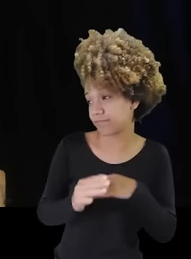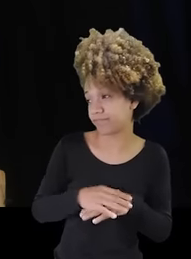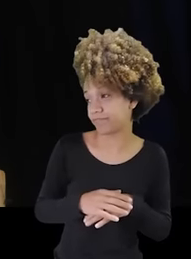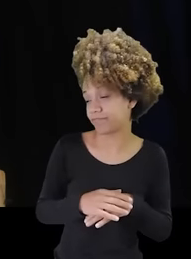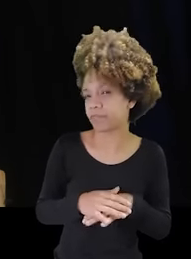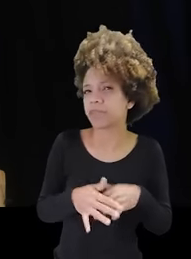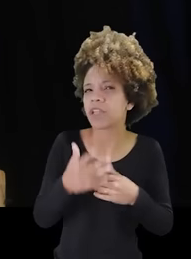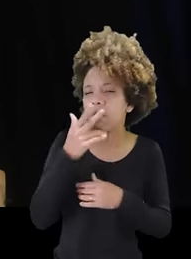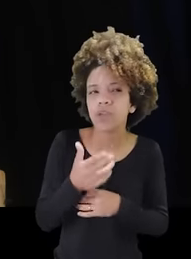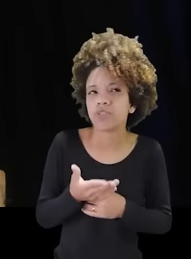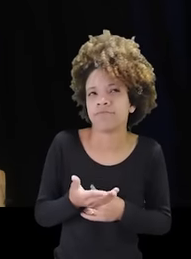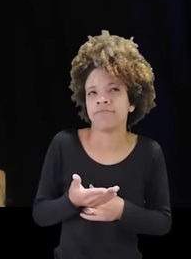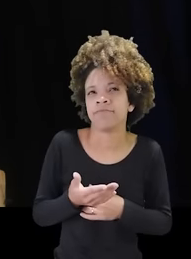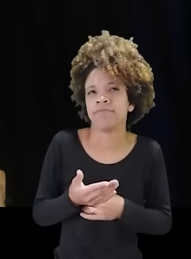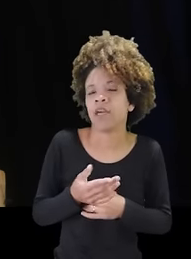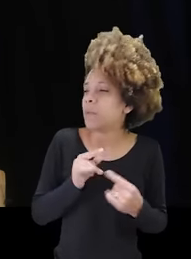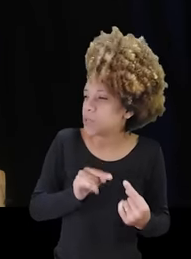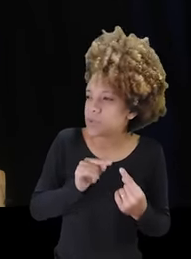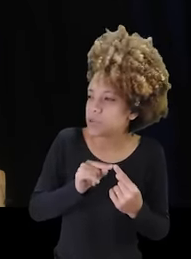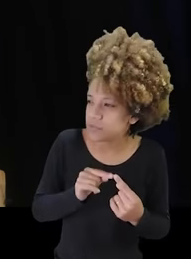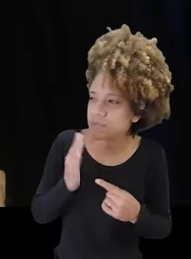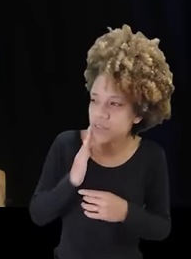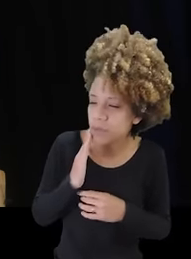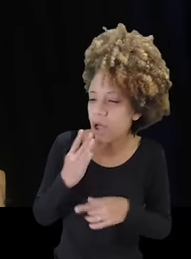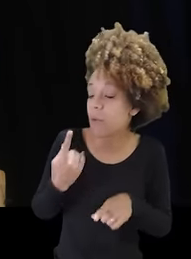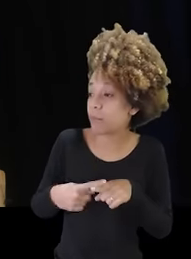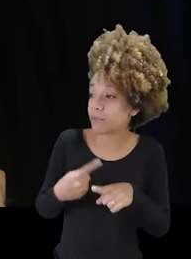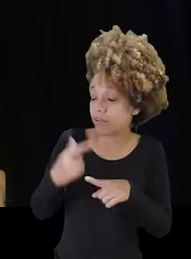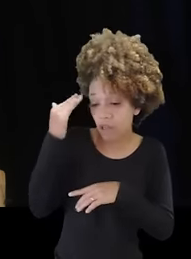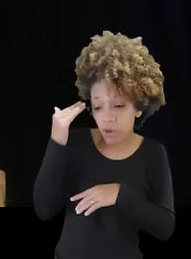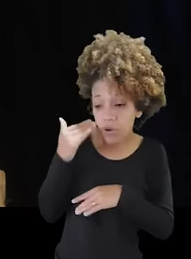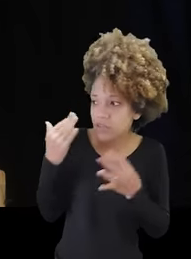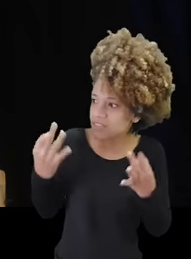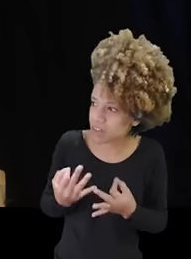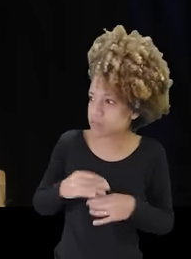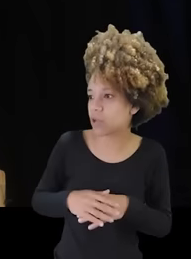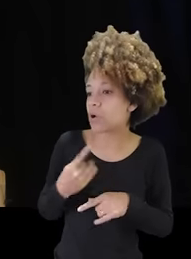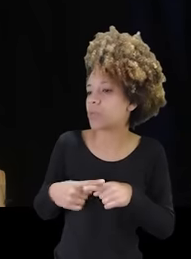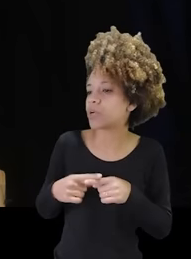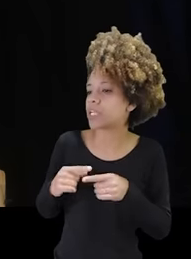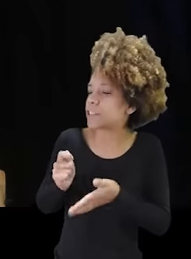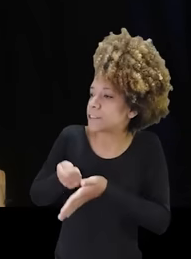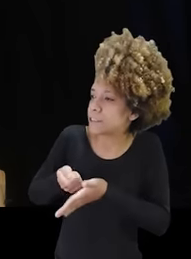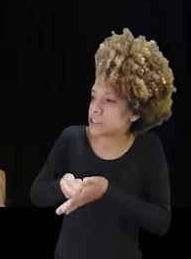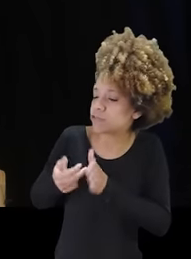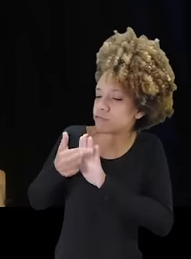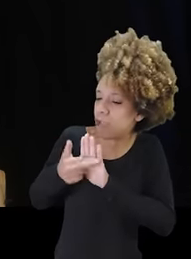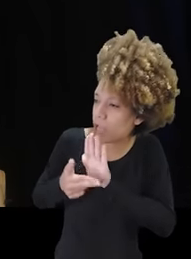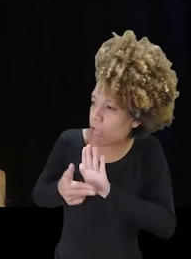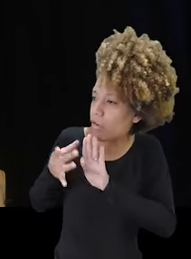e eu acho que é por essa questão de Por que que a Coreia deu certo Justamente porque eles são muito rígidos